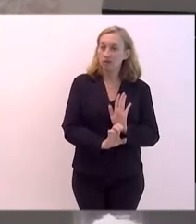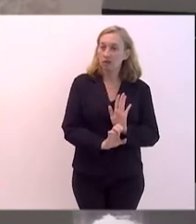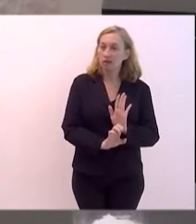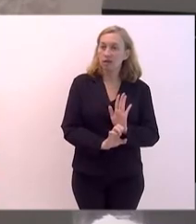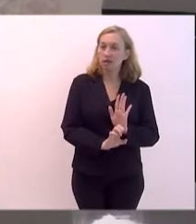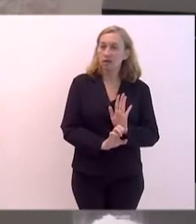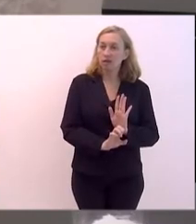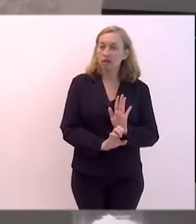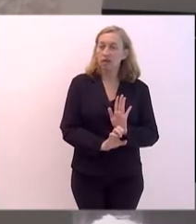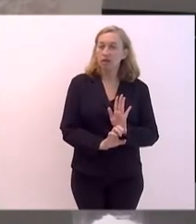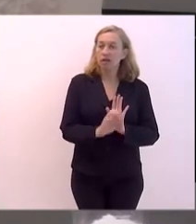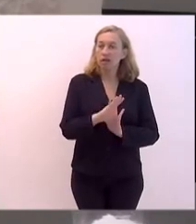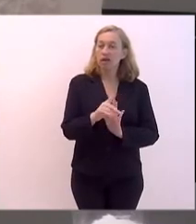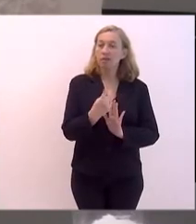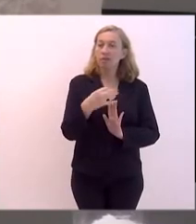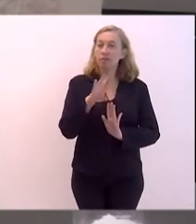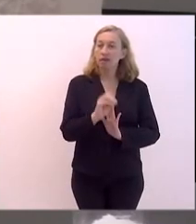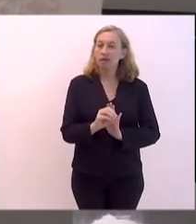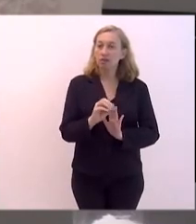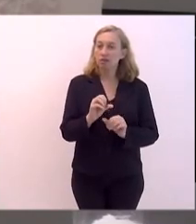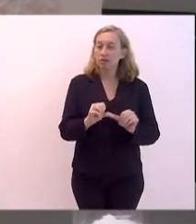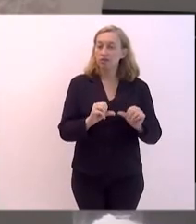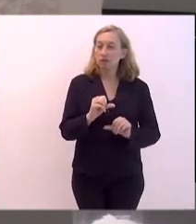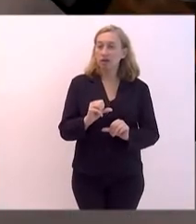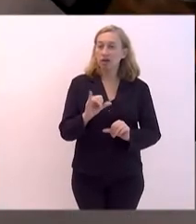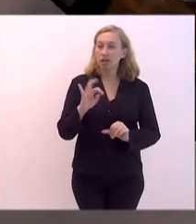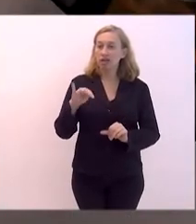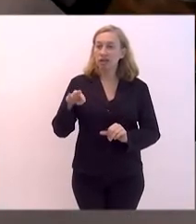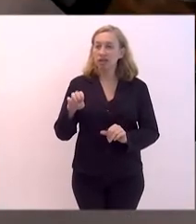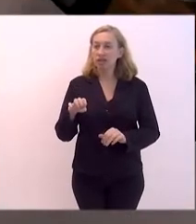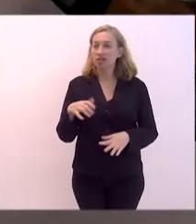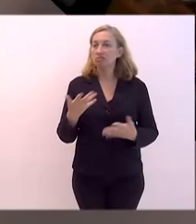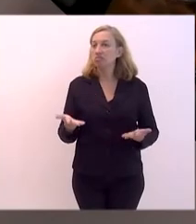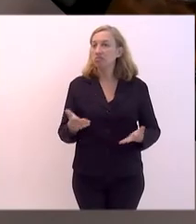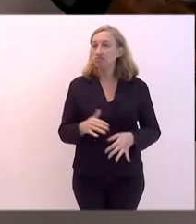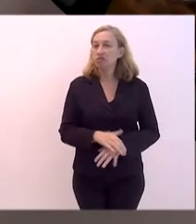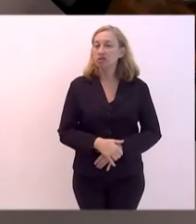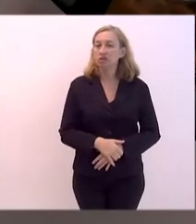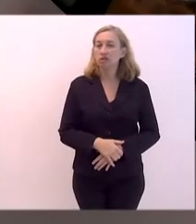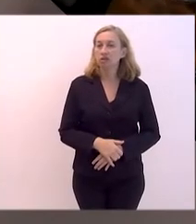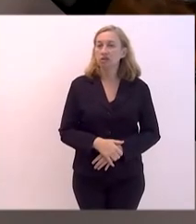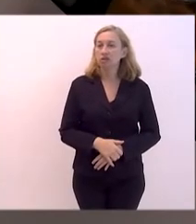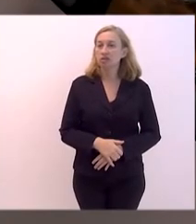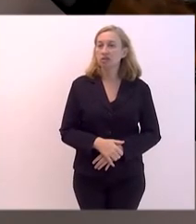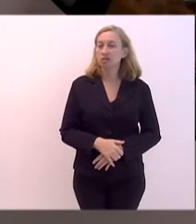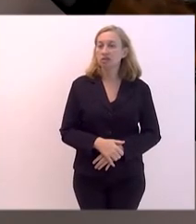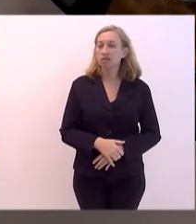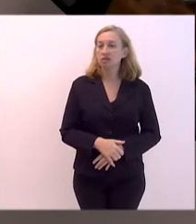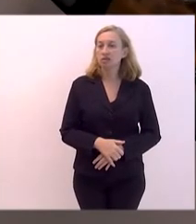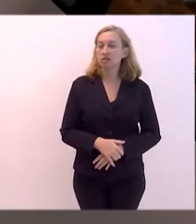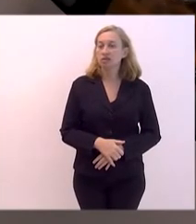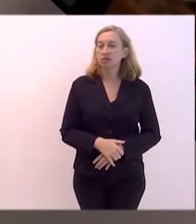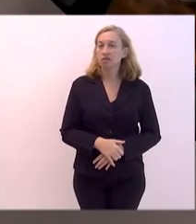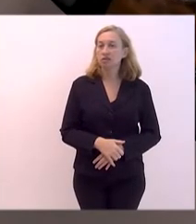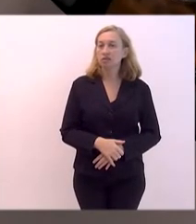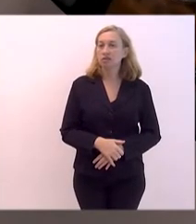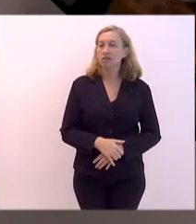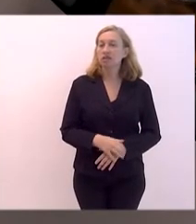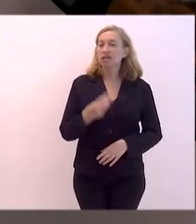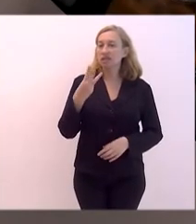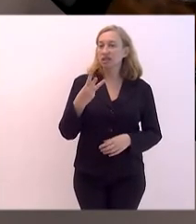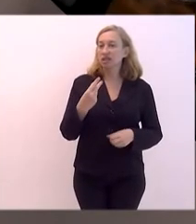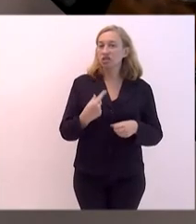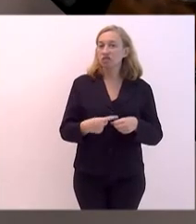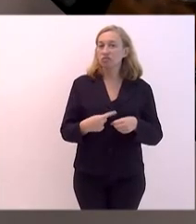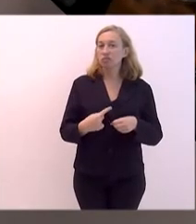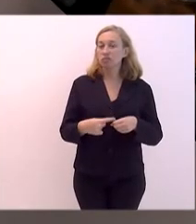Magalhães, que é como todo mundo conhece. Porque, de fato, o intendente Magalhães passa por três bairros. Começa ali